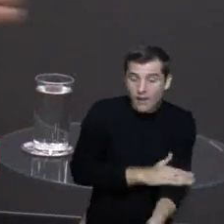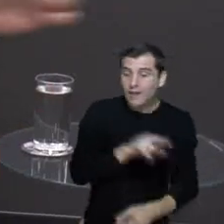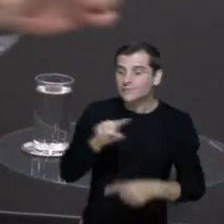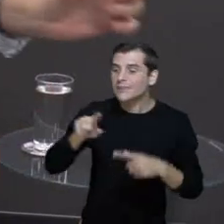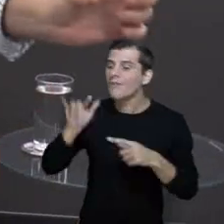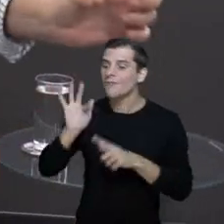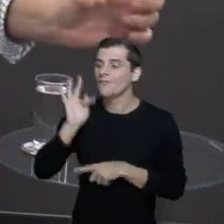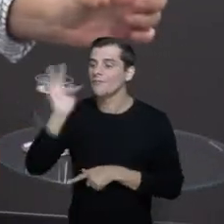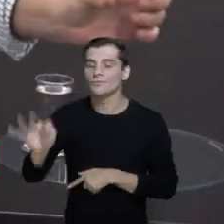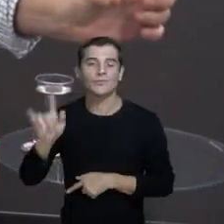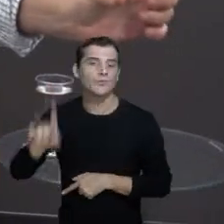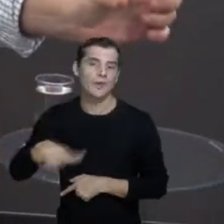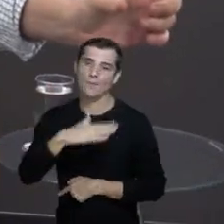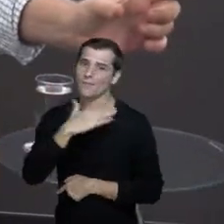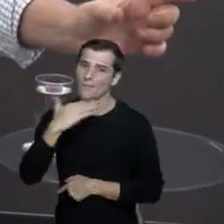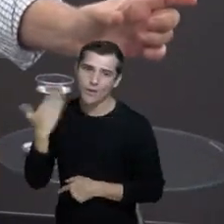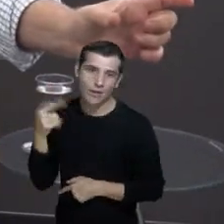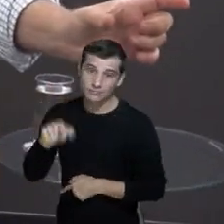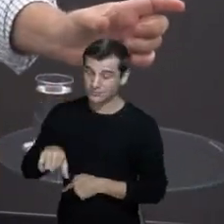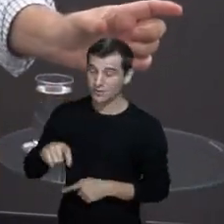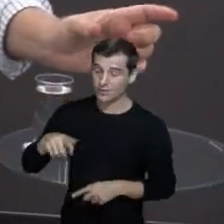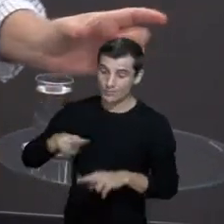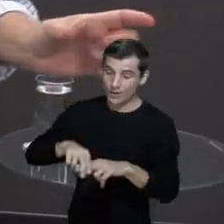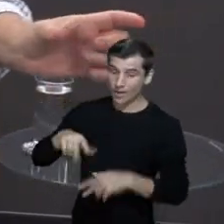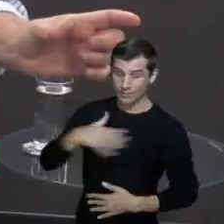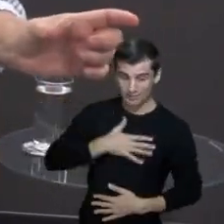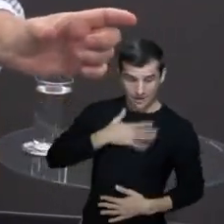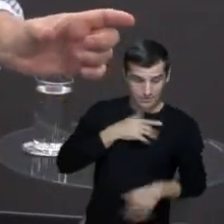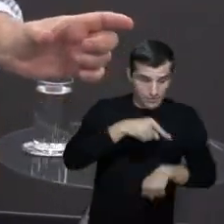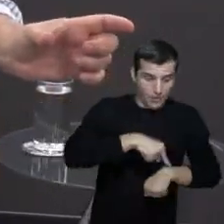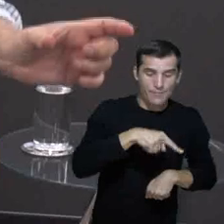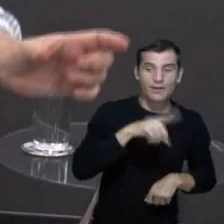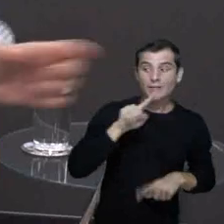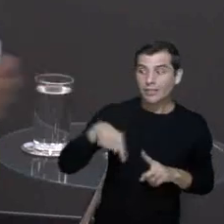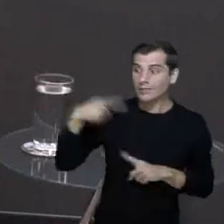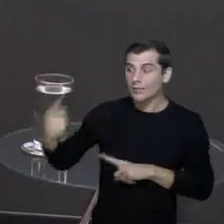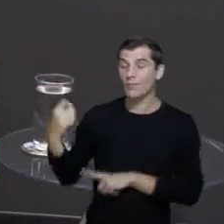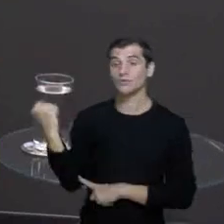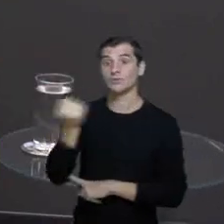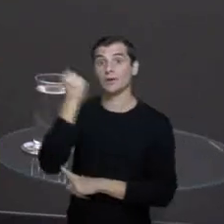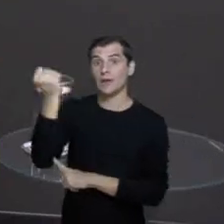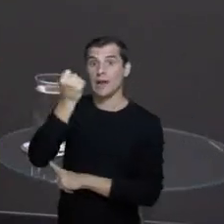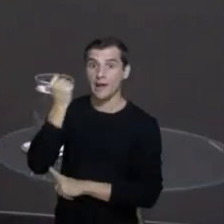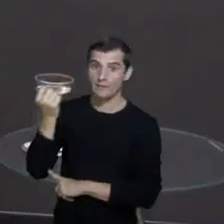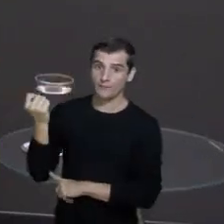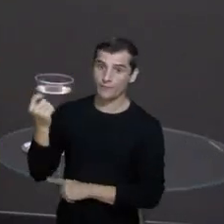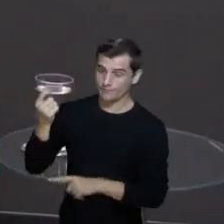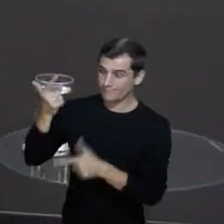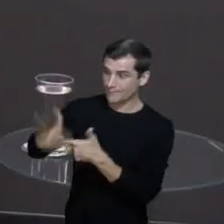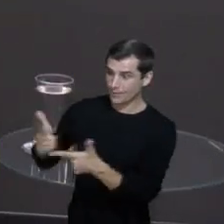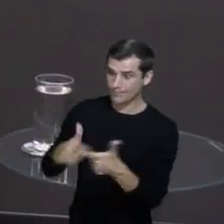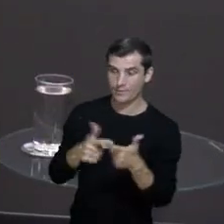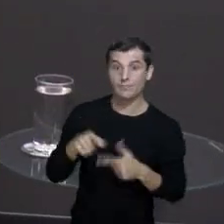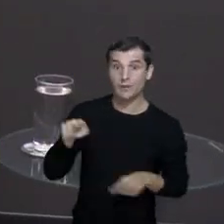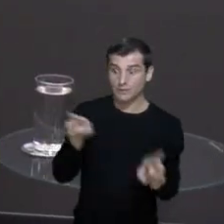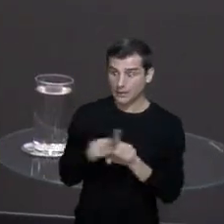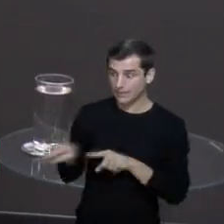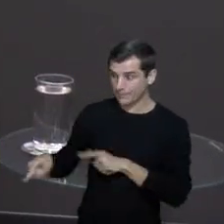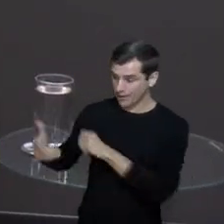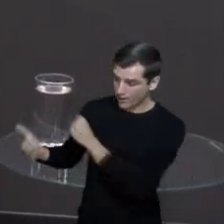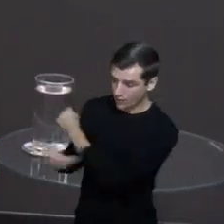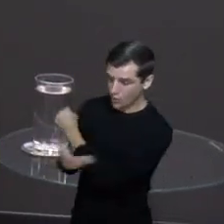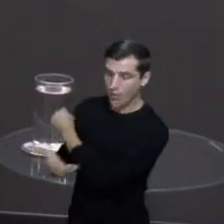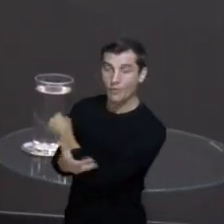Inicial se transforma num problema muito grave então a mesma coisa a corrupção a gente não pode